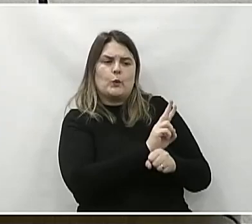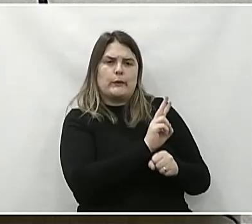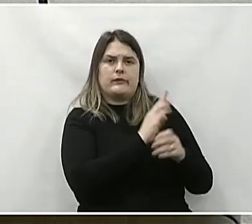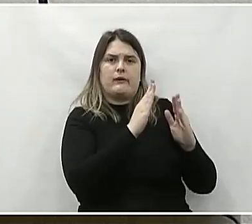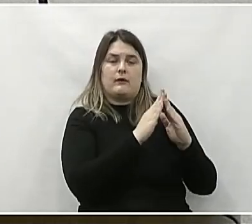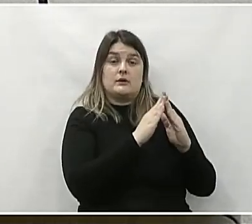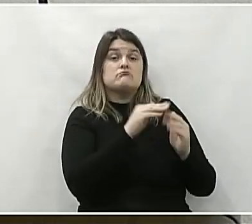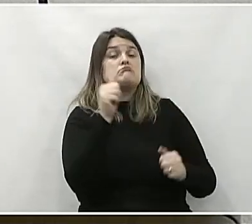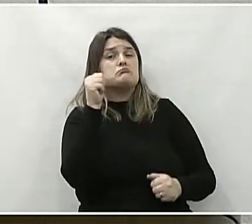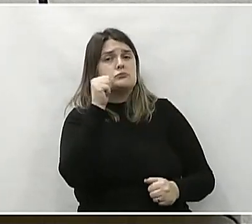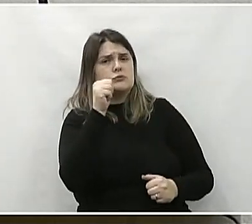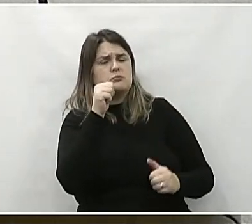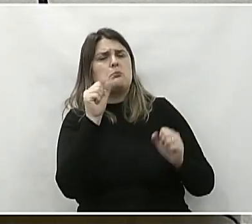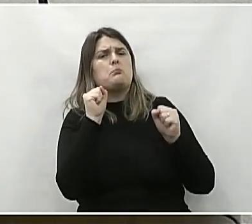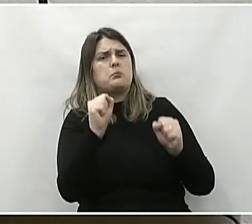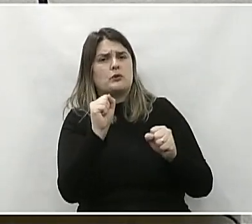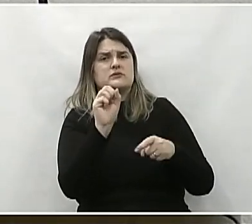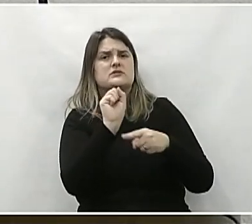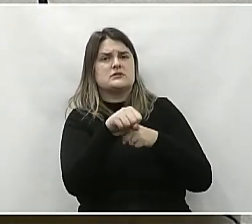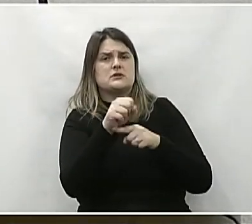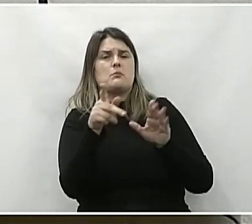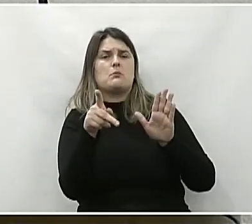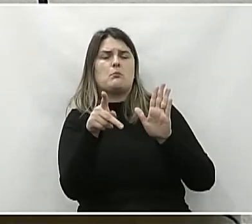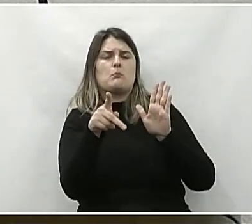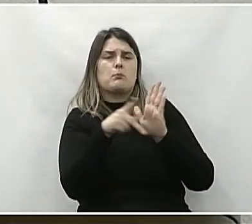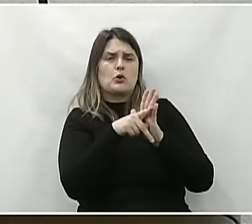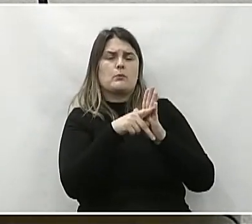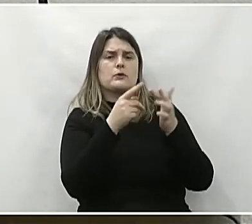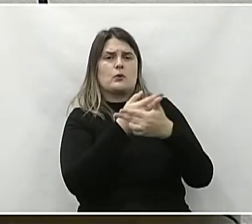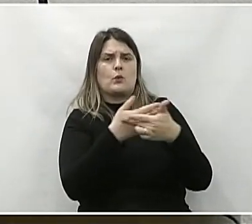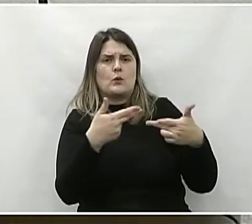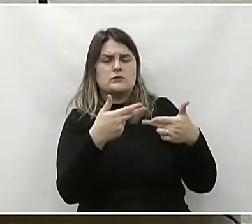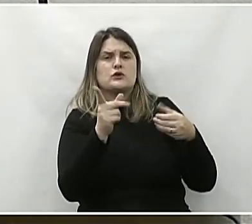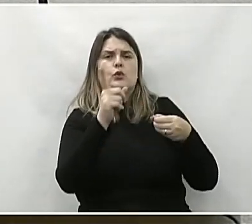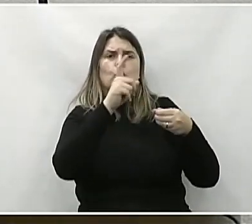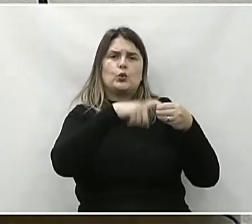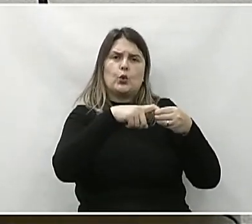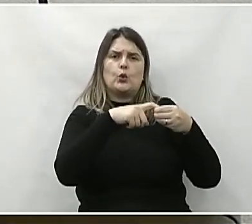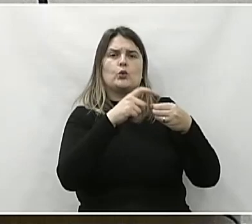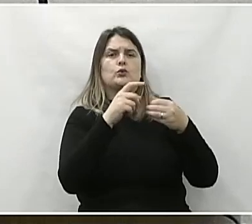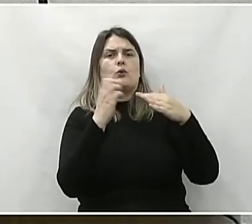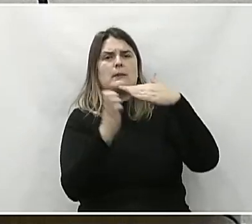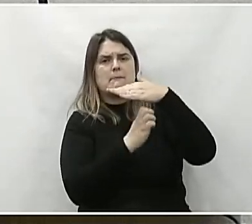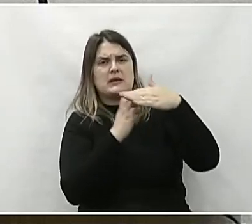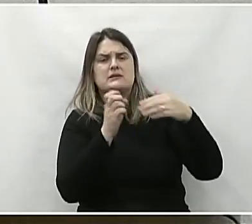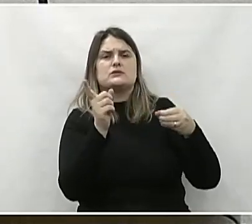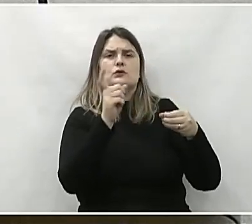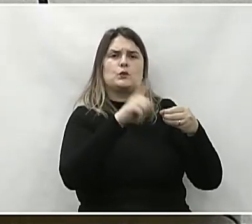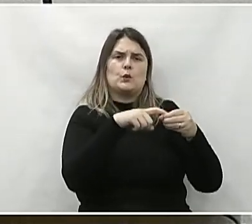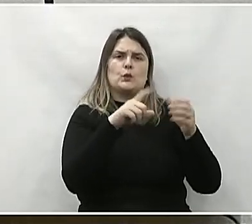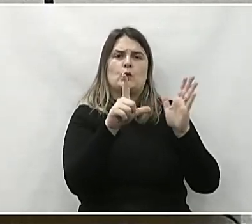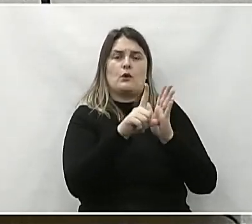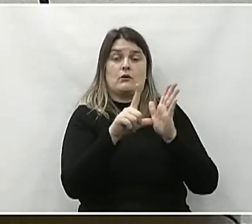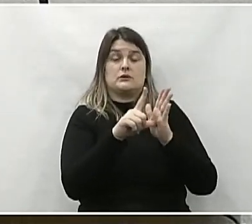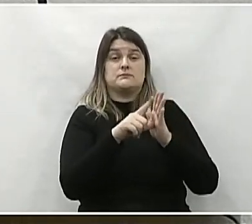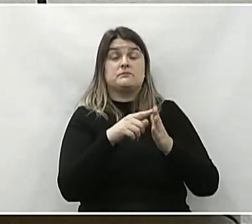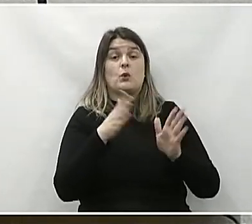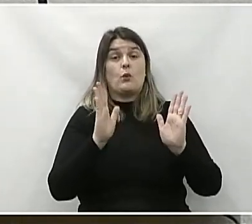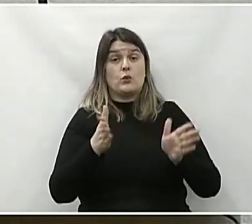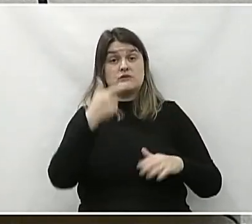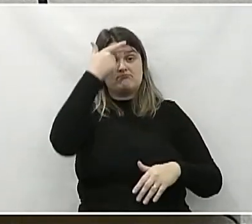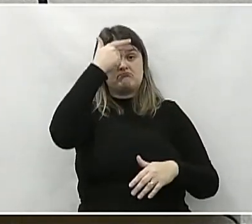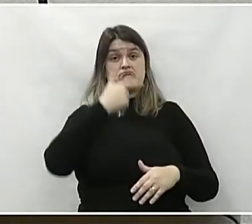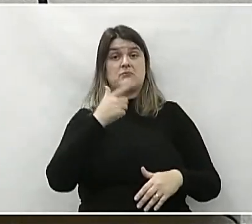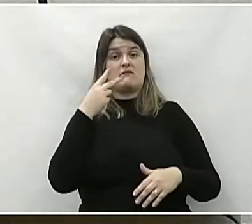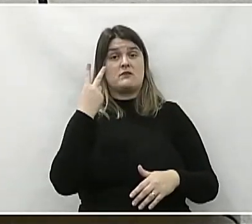que a mulher ela pode sim ter o seu próprio negócio o que ela precisa é de o porto é estar Vereador nesta